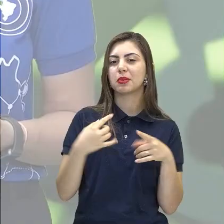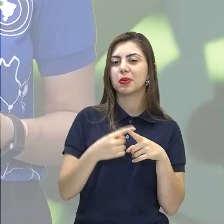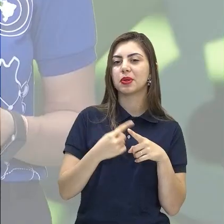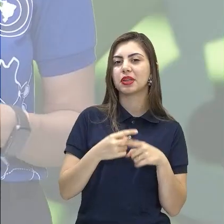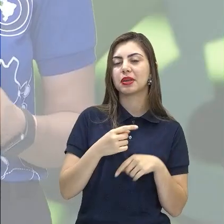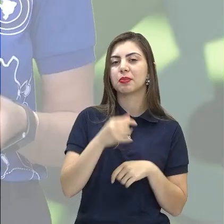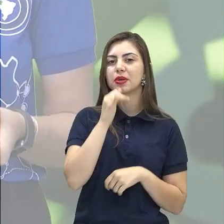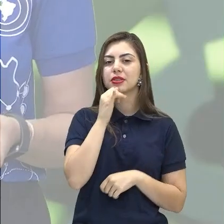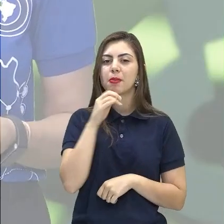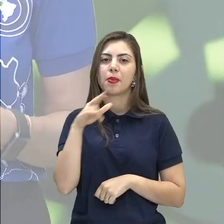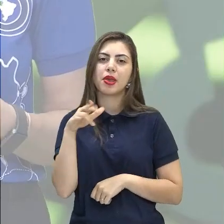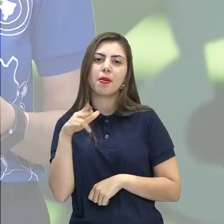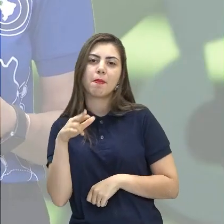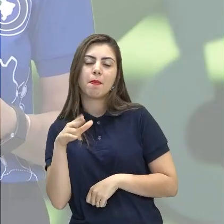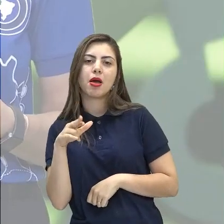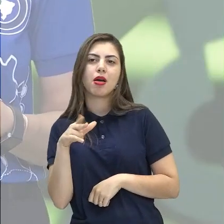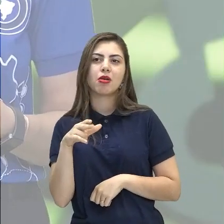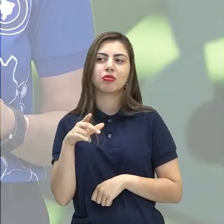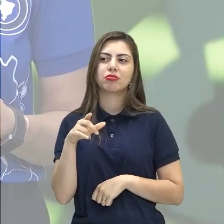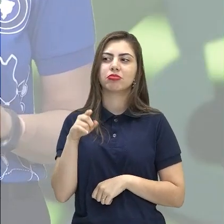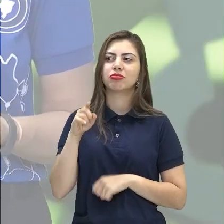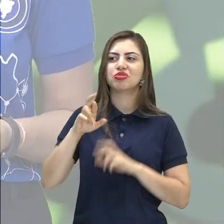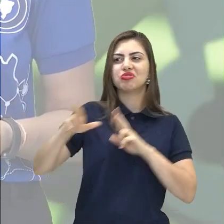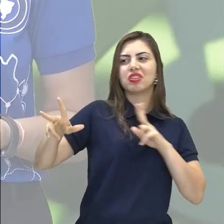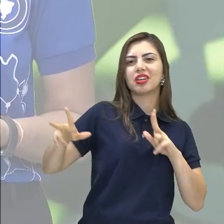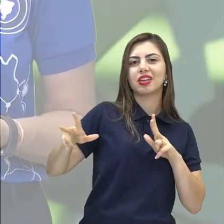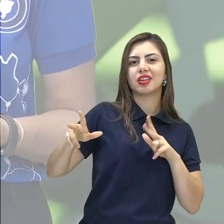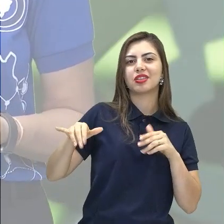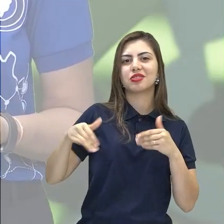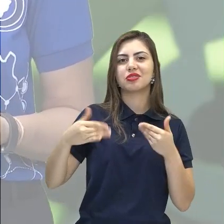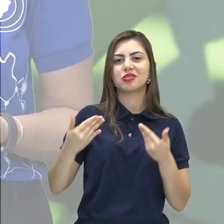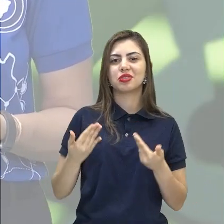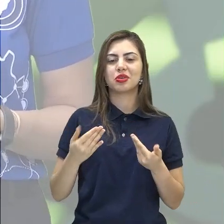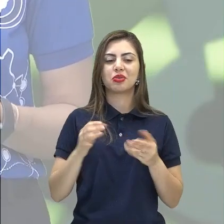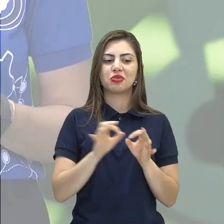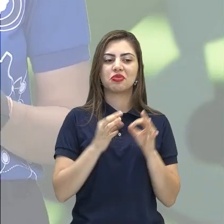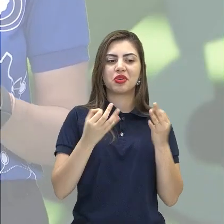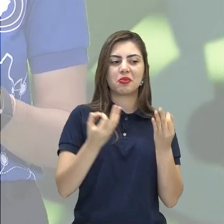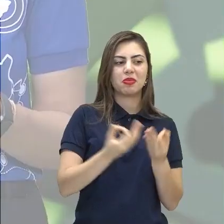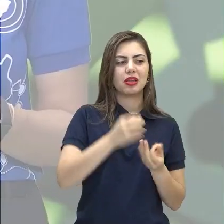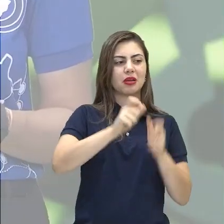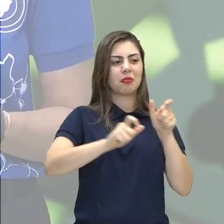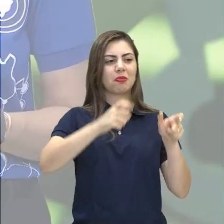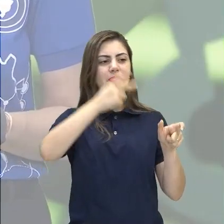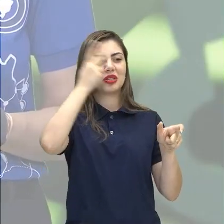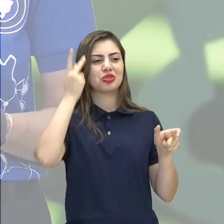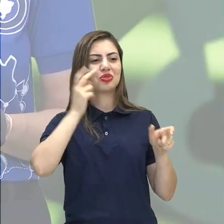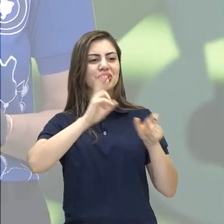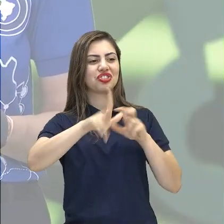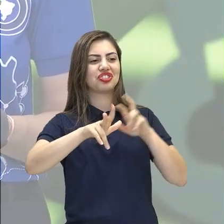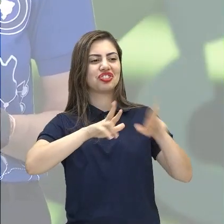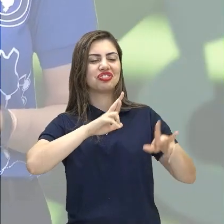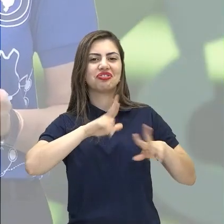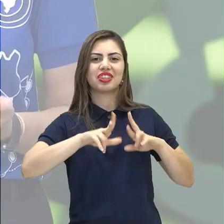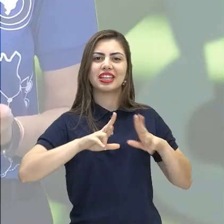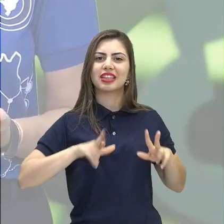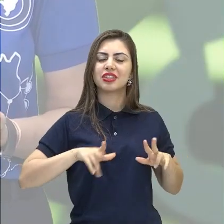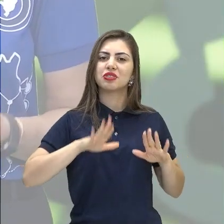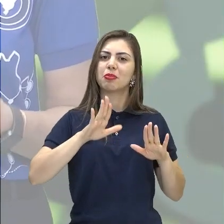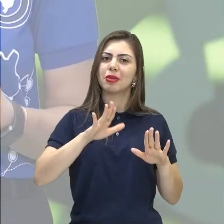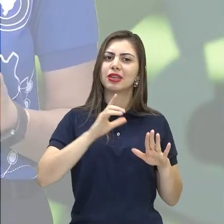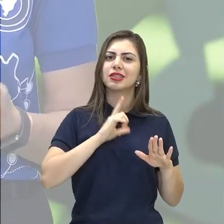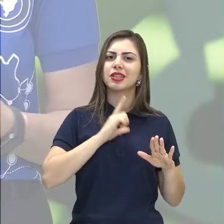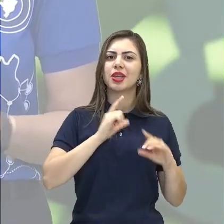os irmãos, entre os indivíduos, das famílias, apesar de